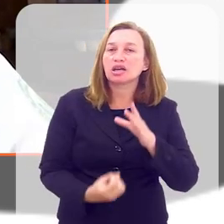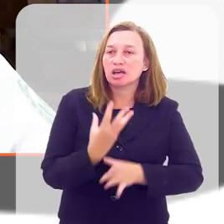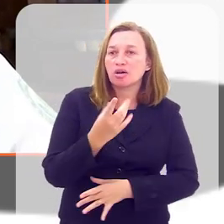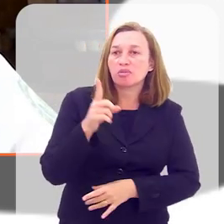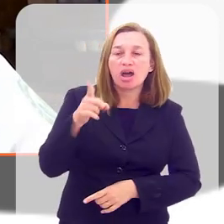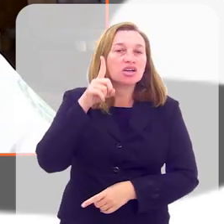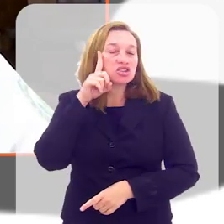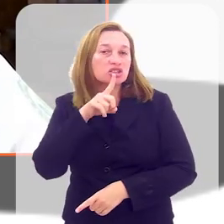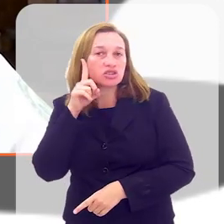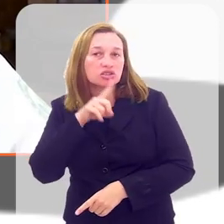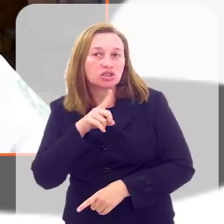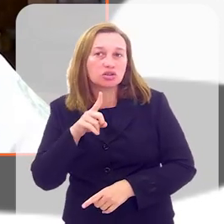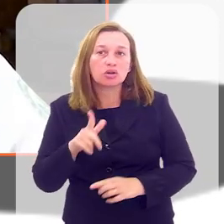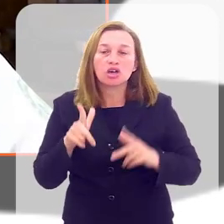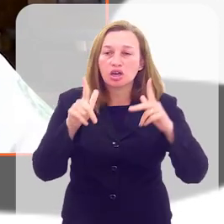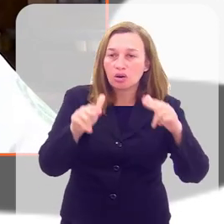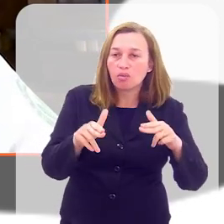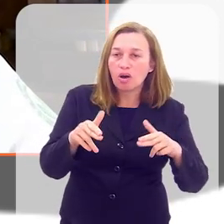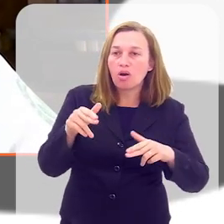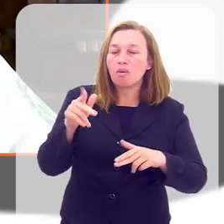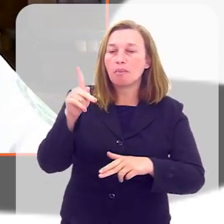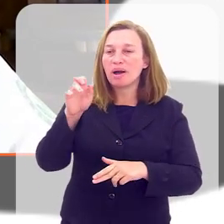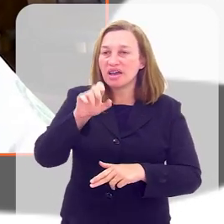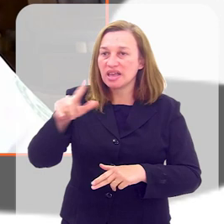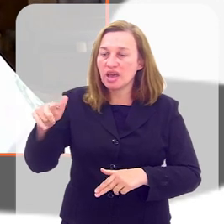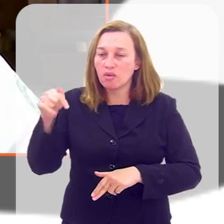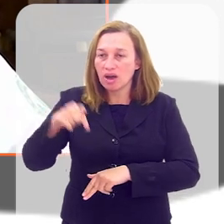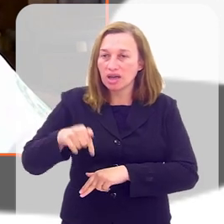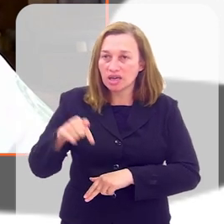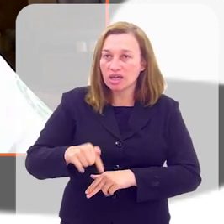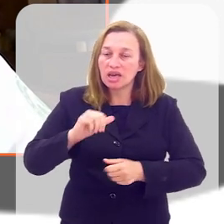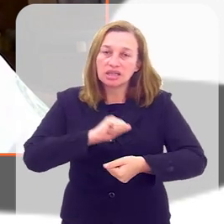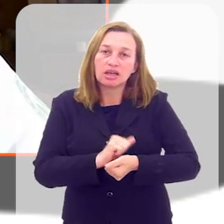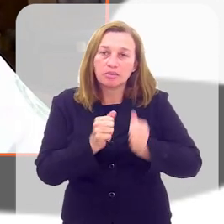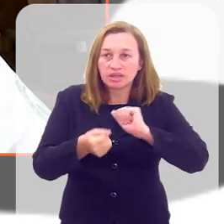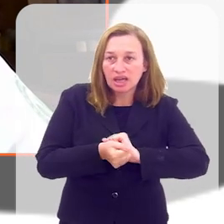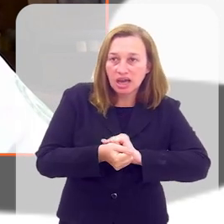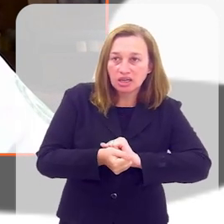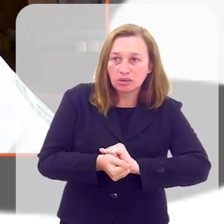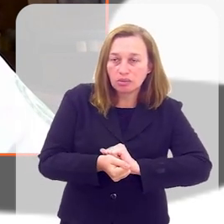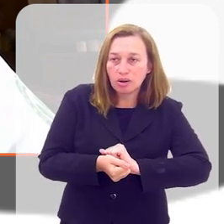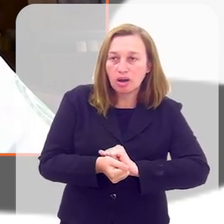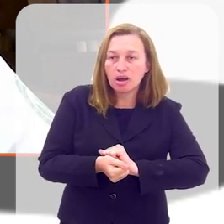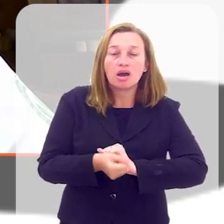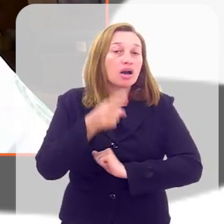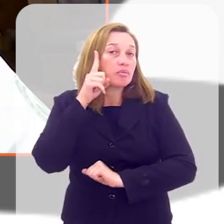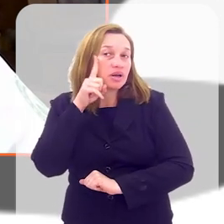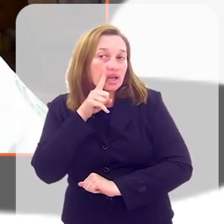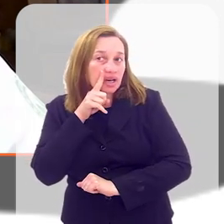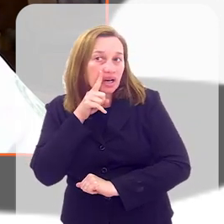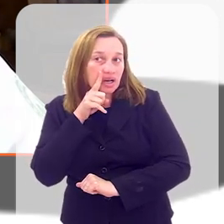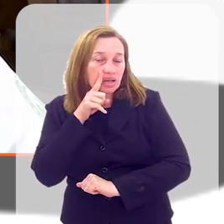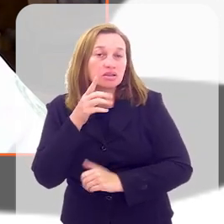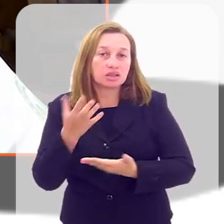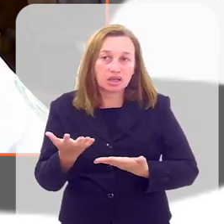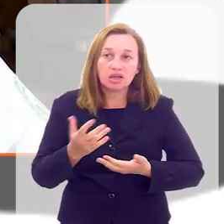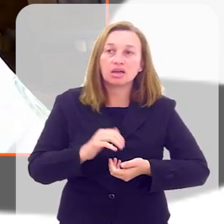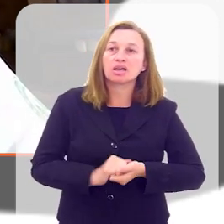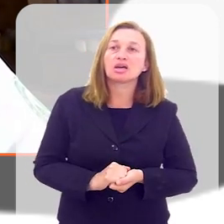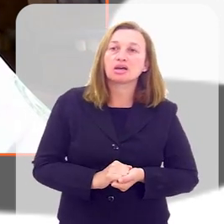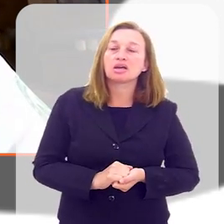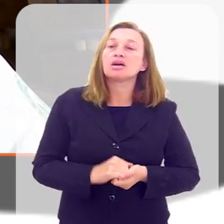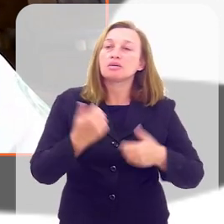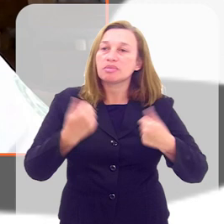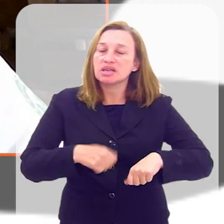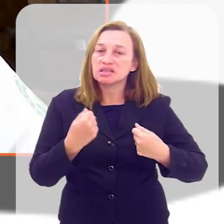já nos Estados Unidos mesmo painel que a gente fabrica aqui apenas adaptado as medidas Americanas né que trabalham em